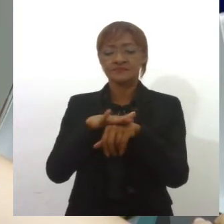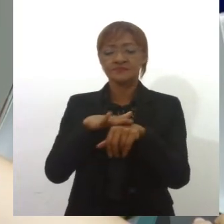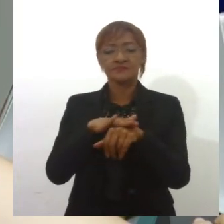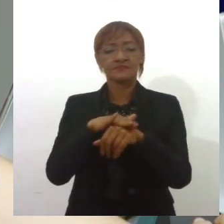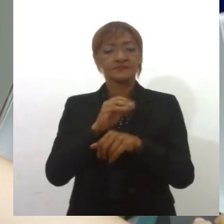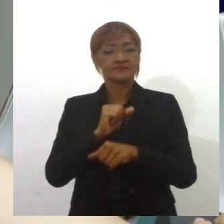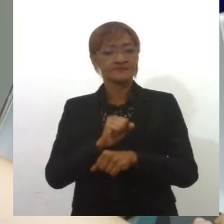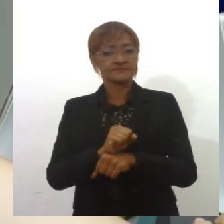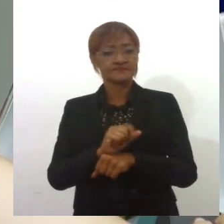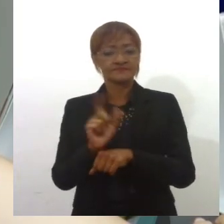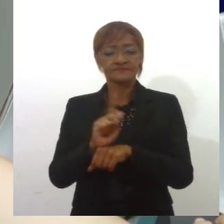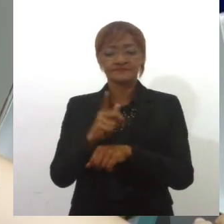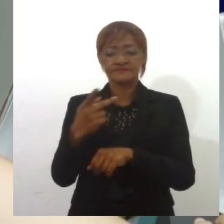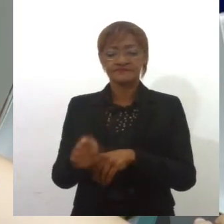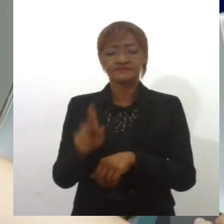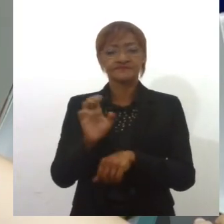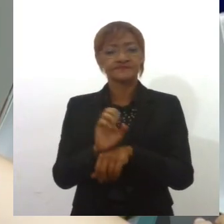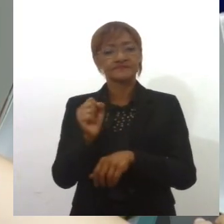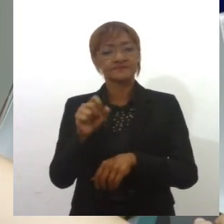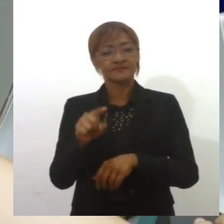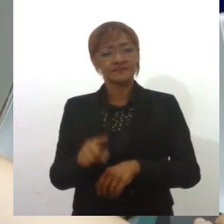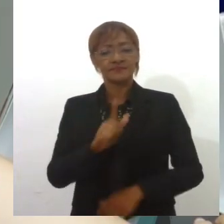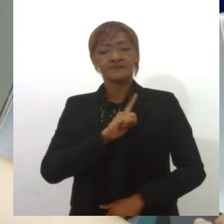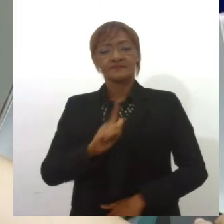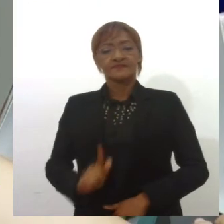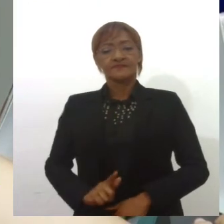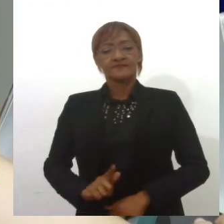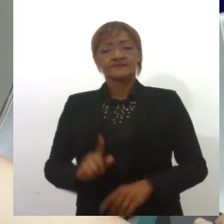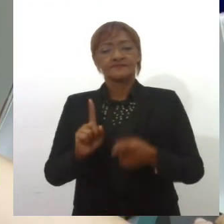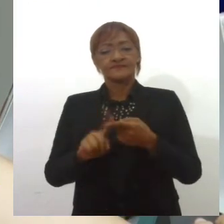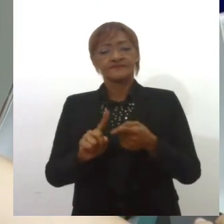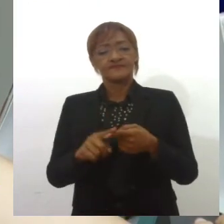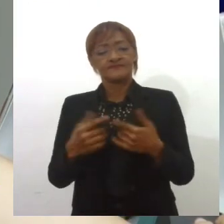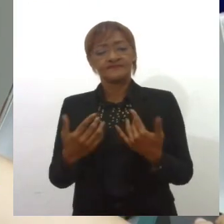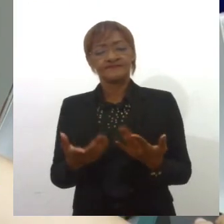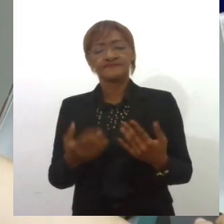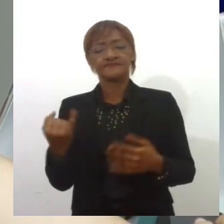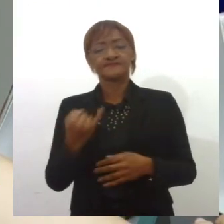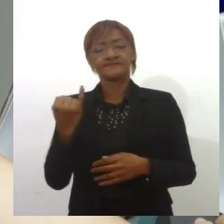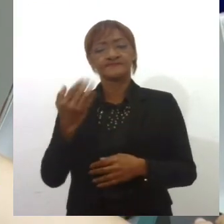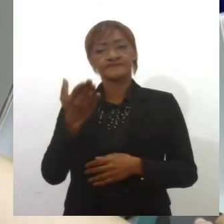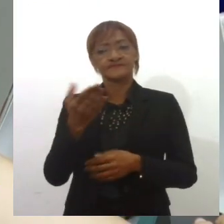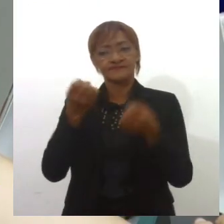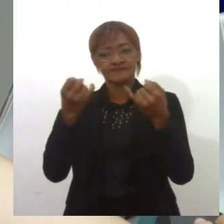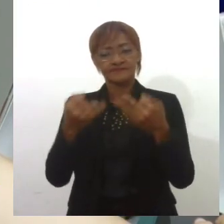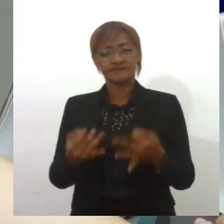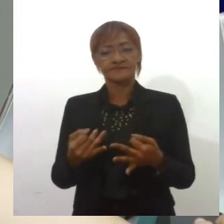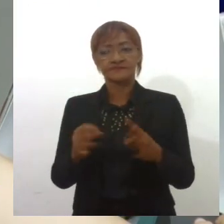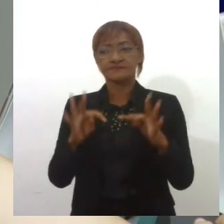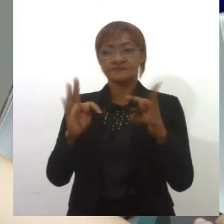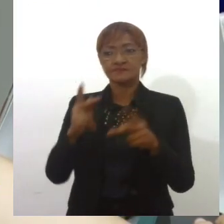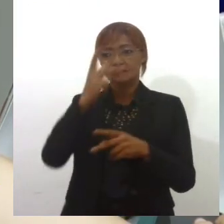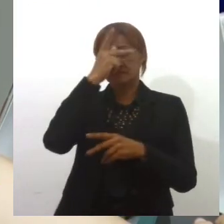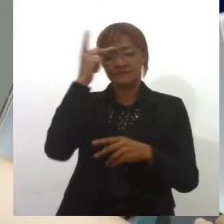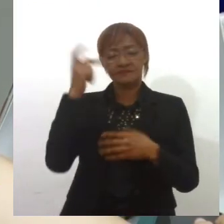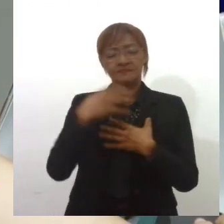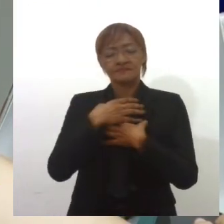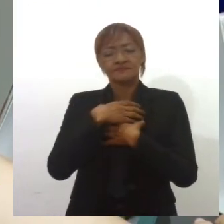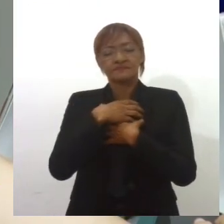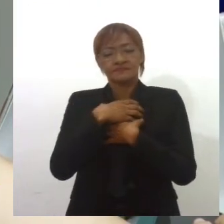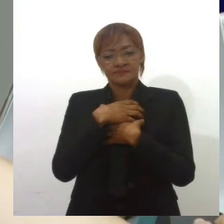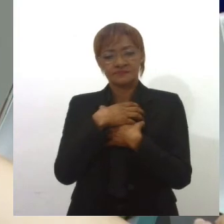público do Estado de Sergipe, com o governador do Estado de Sergipe. E é importante, como você falou, que as pessoas, como um todo, se sensibilizem